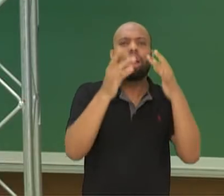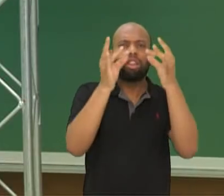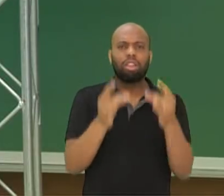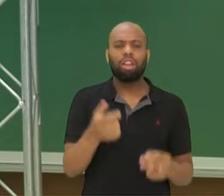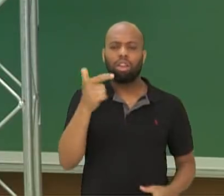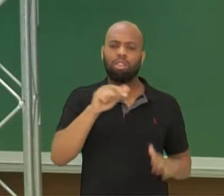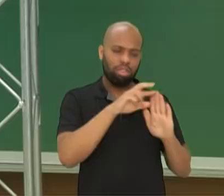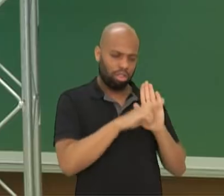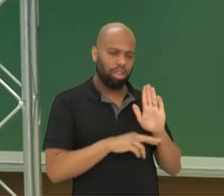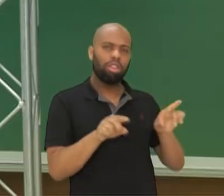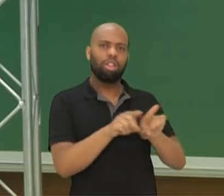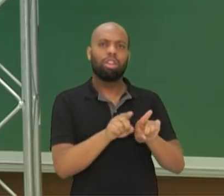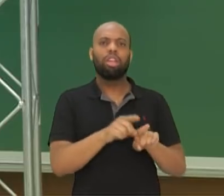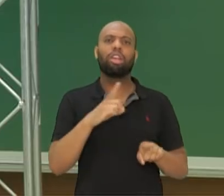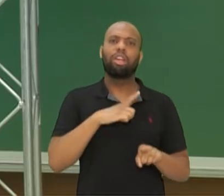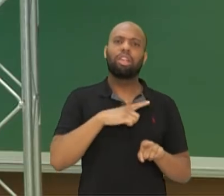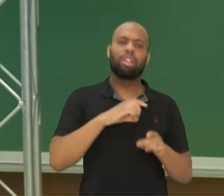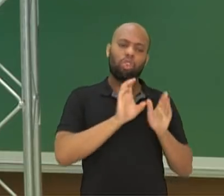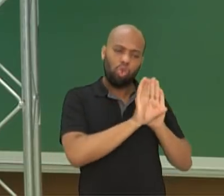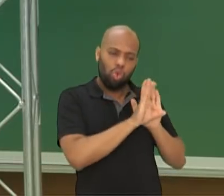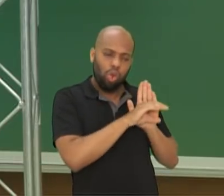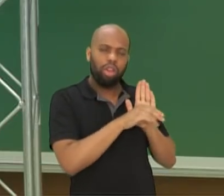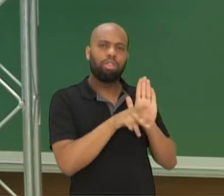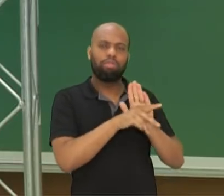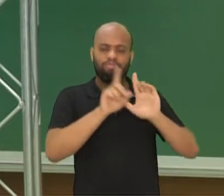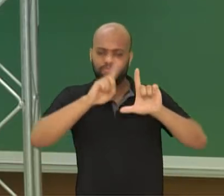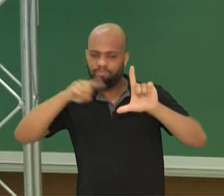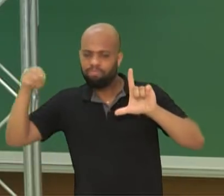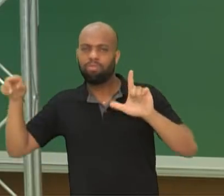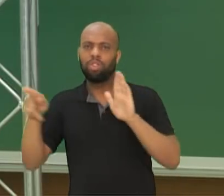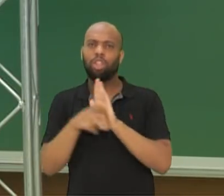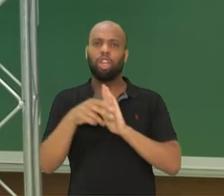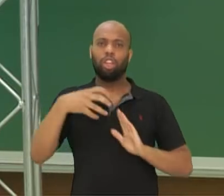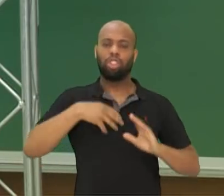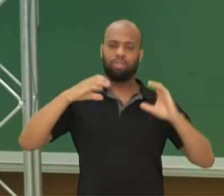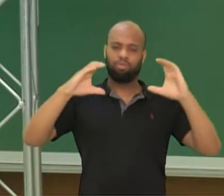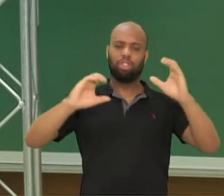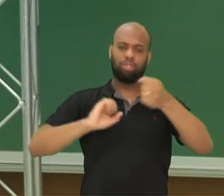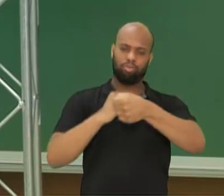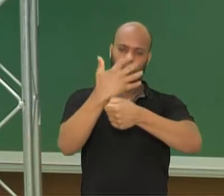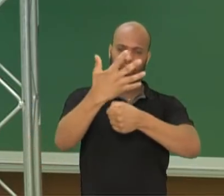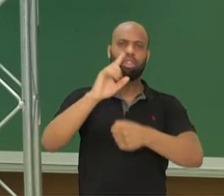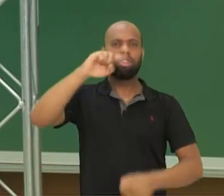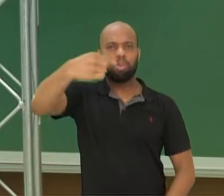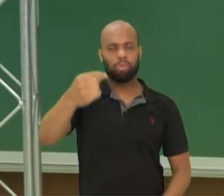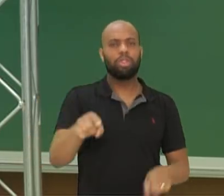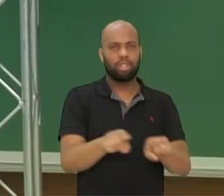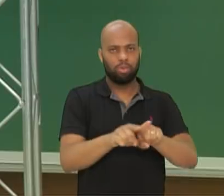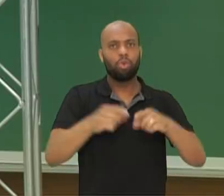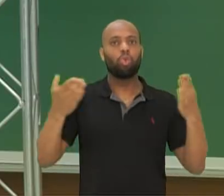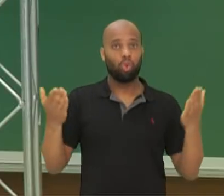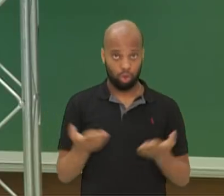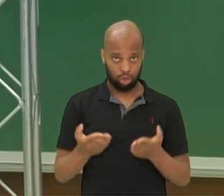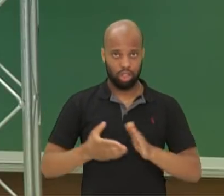que trabalham com essa definição dos gráficos de função exponencial um pouquinho mais para frente nessa aula.